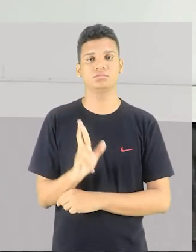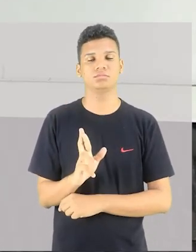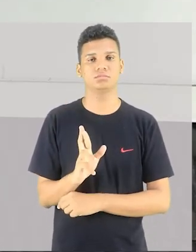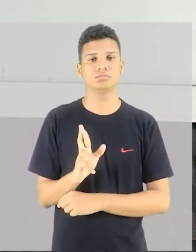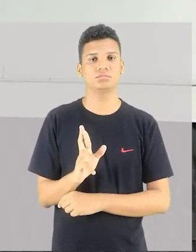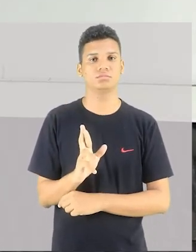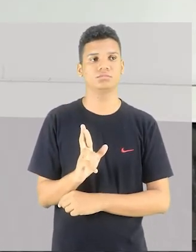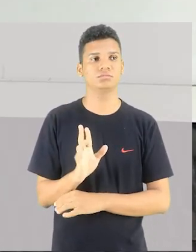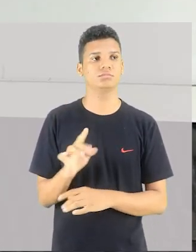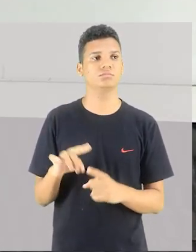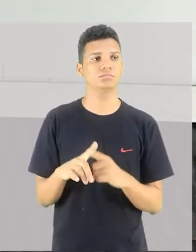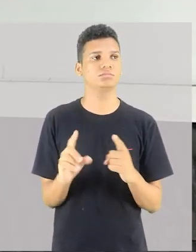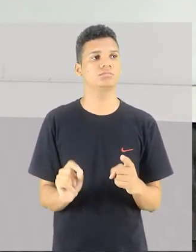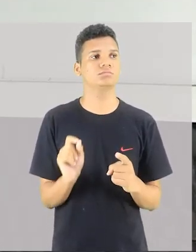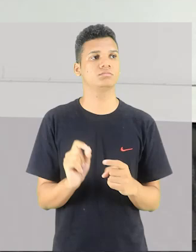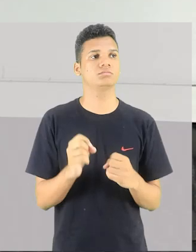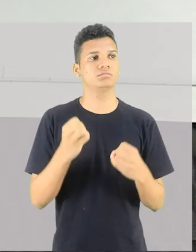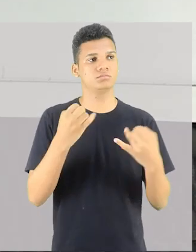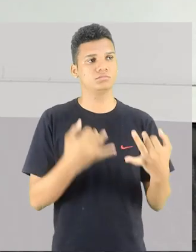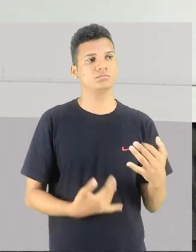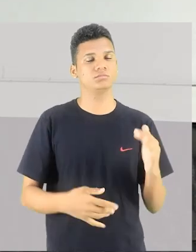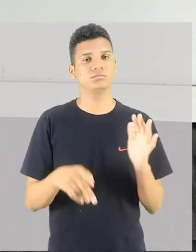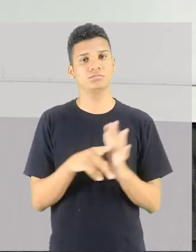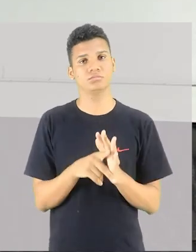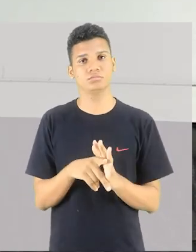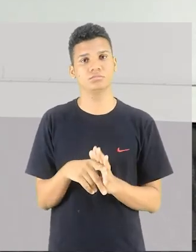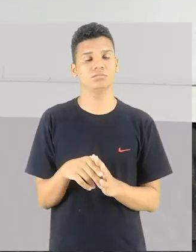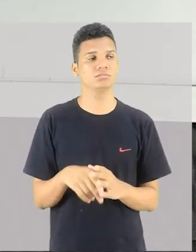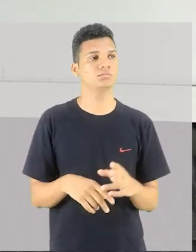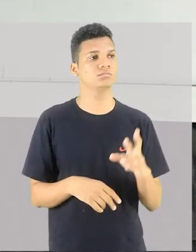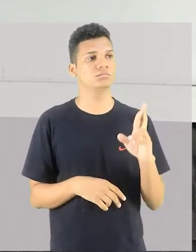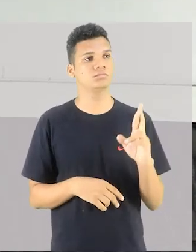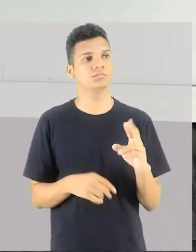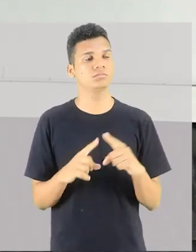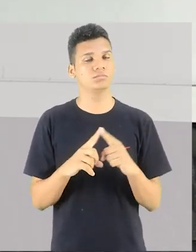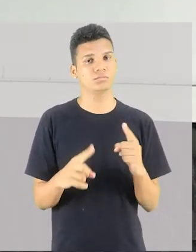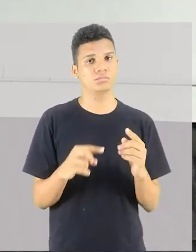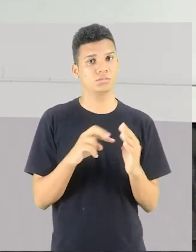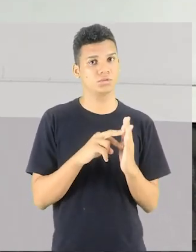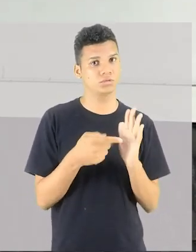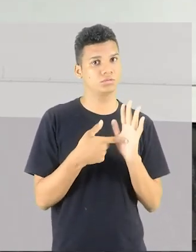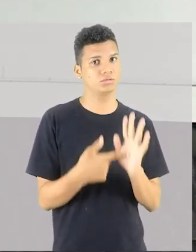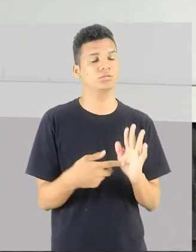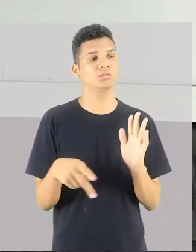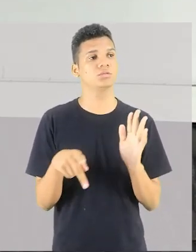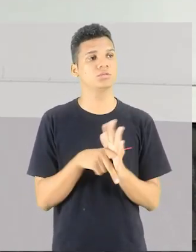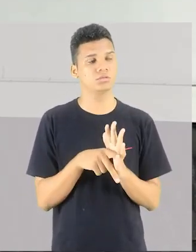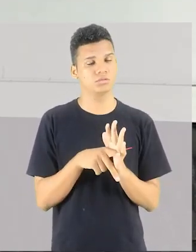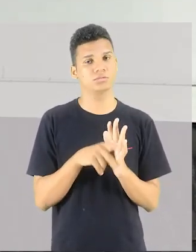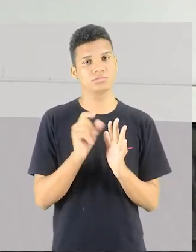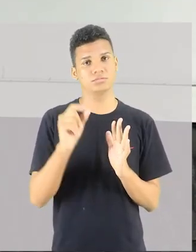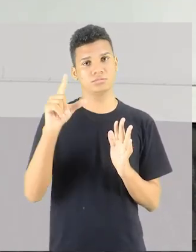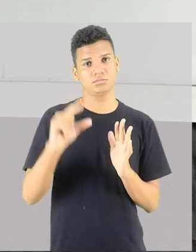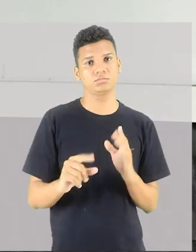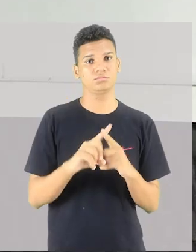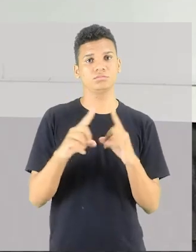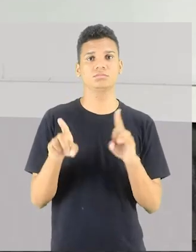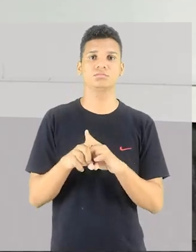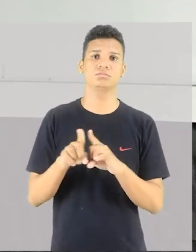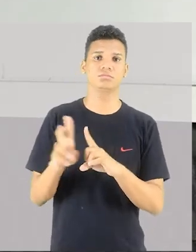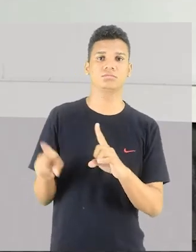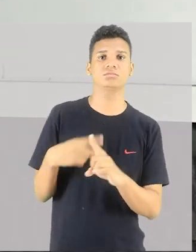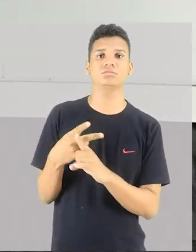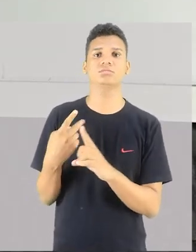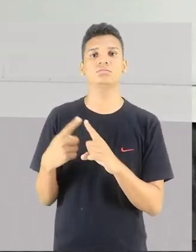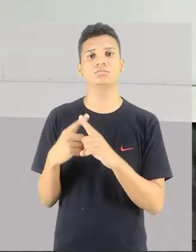então a relação que você tem é que o raio maior vai ser igual o raio menor multiplicado pela raiz